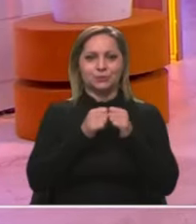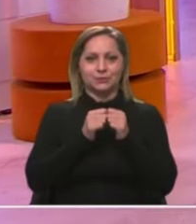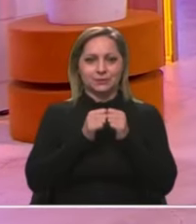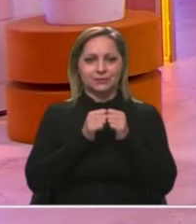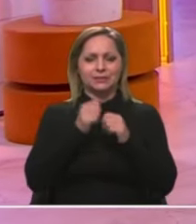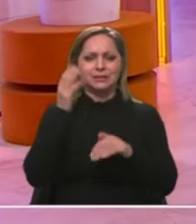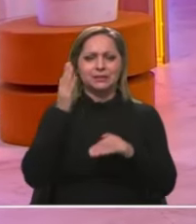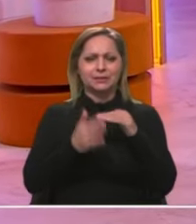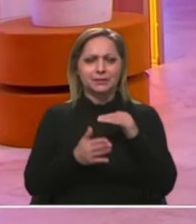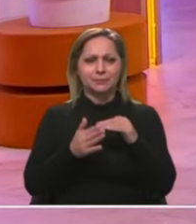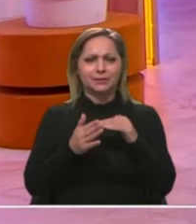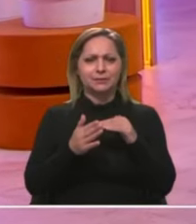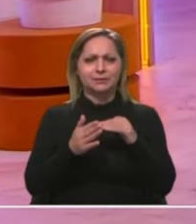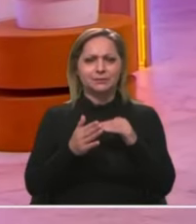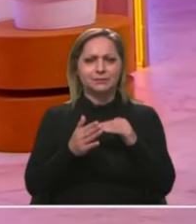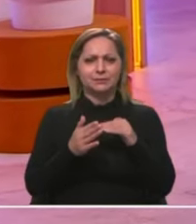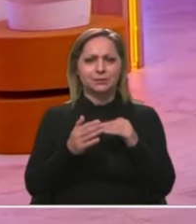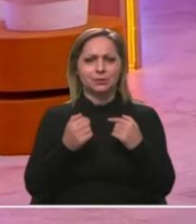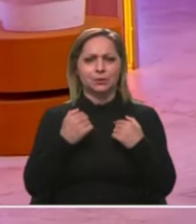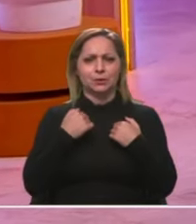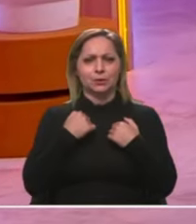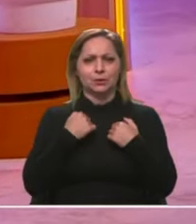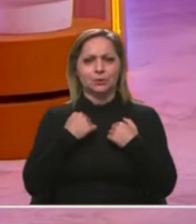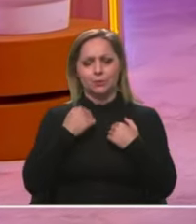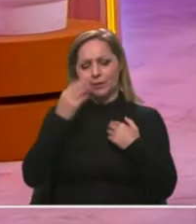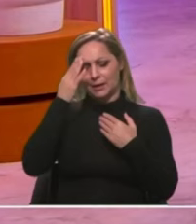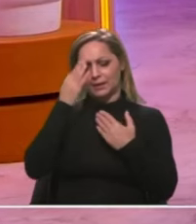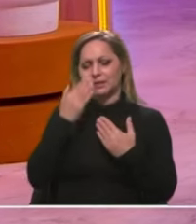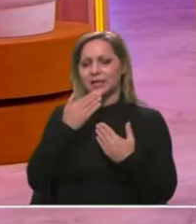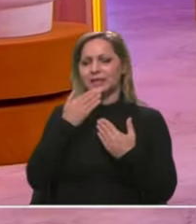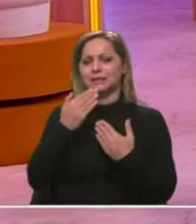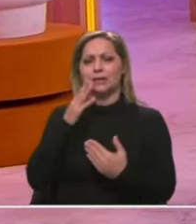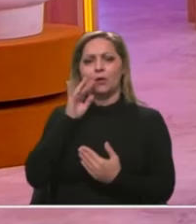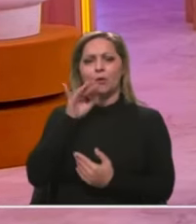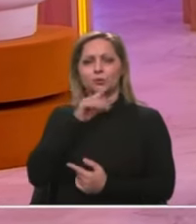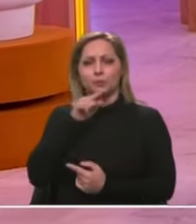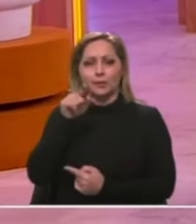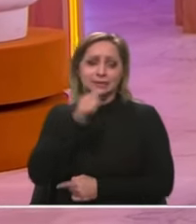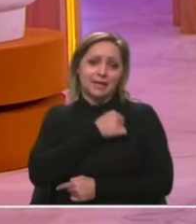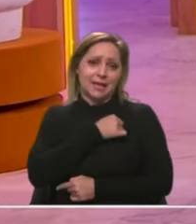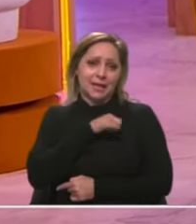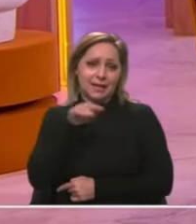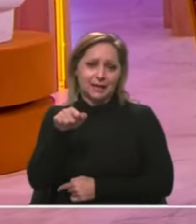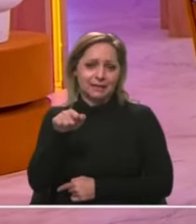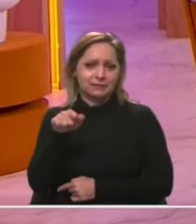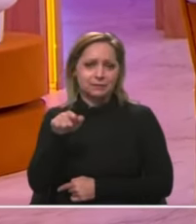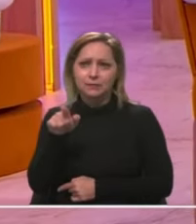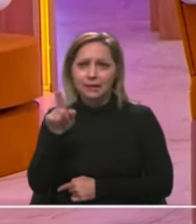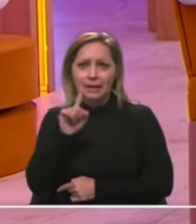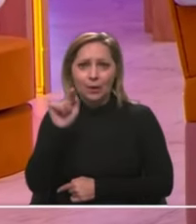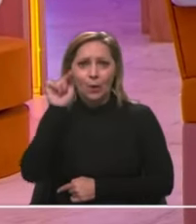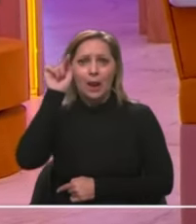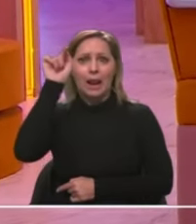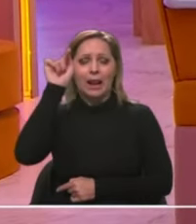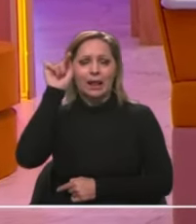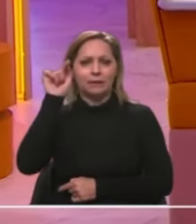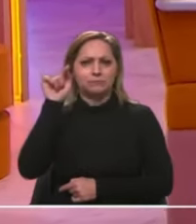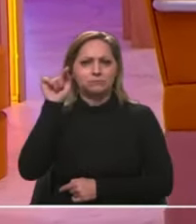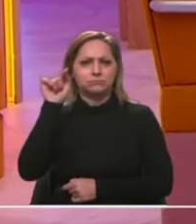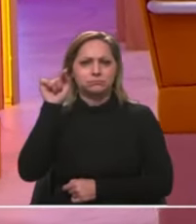de repente... É eu pensar que estou a agradecer aos meus pais... E que eles estão a ver em casa, mas afinal de contas não. E de repente, no